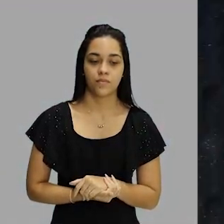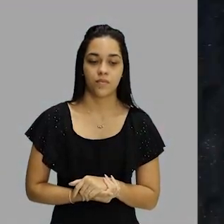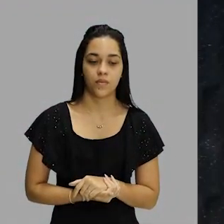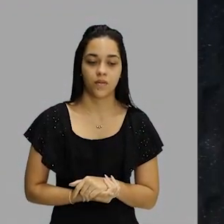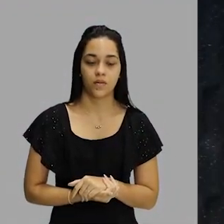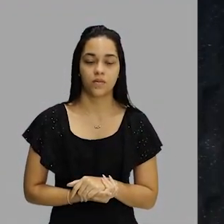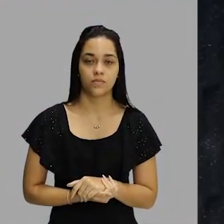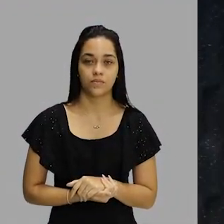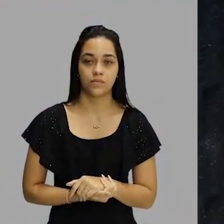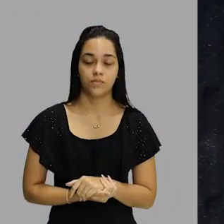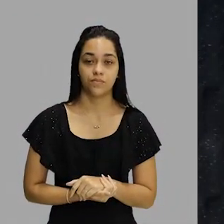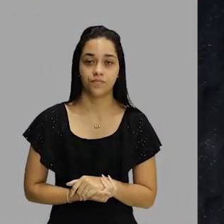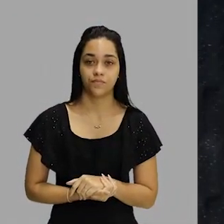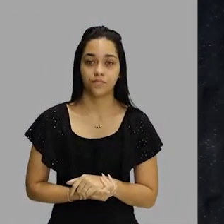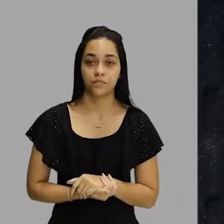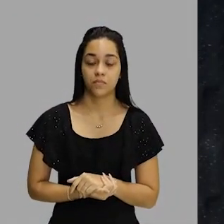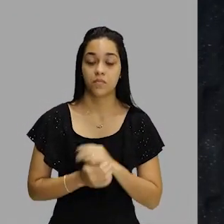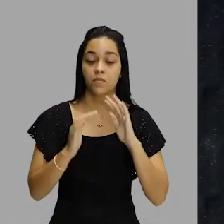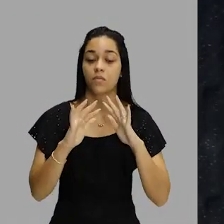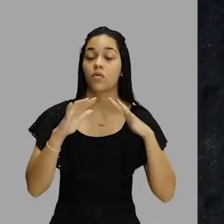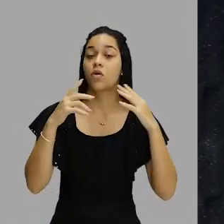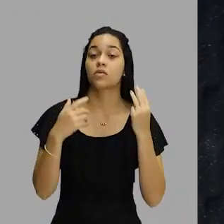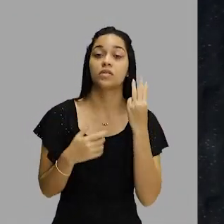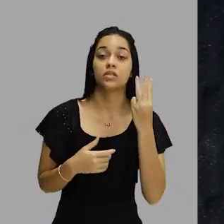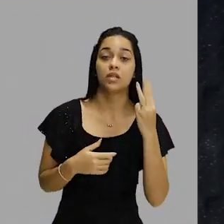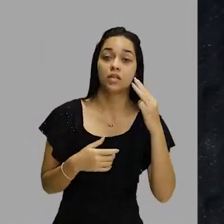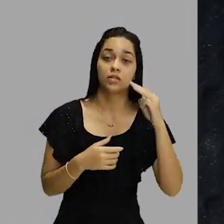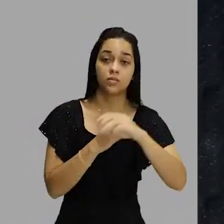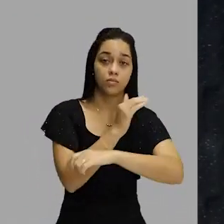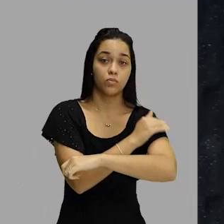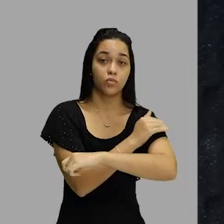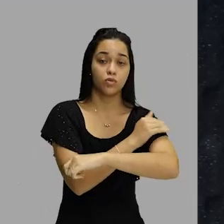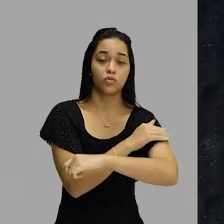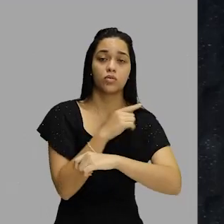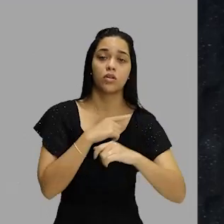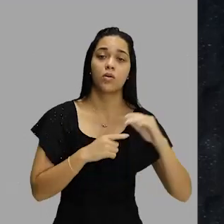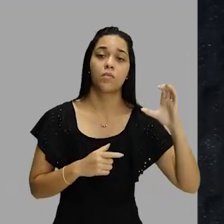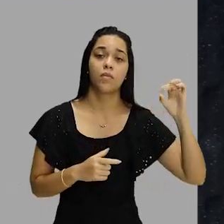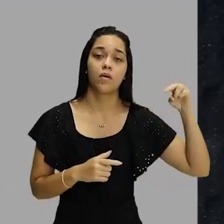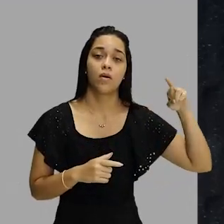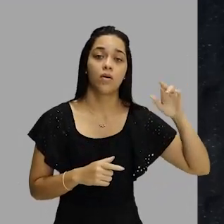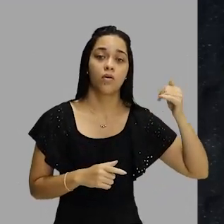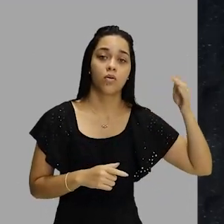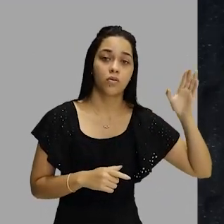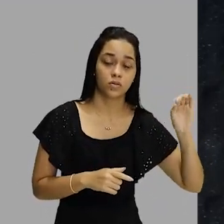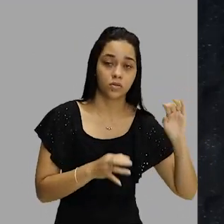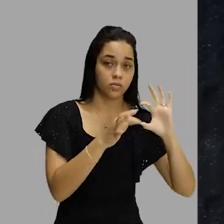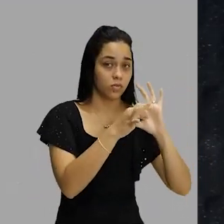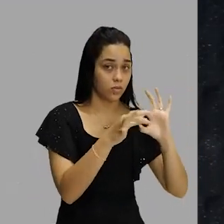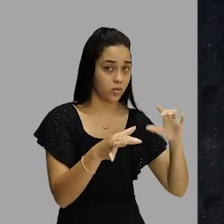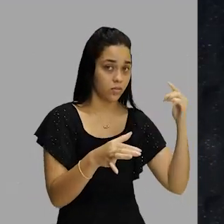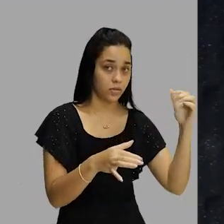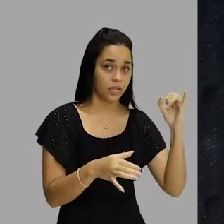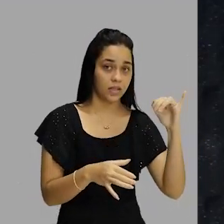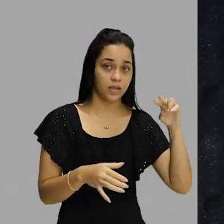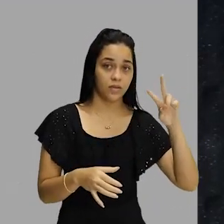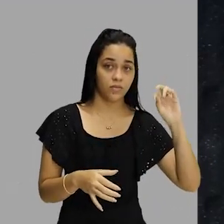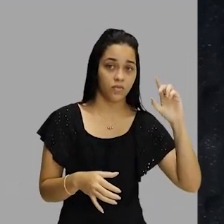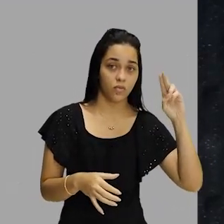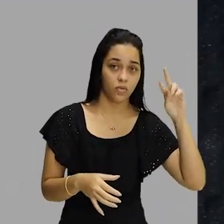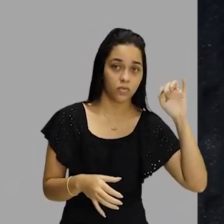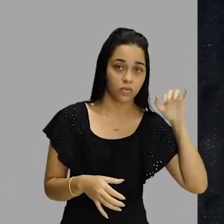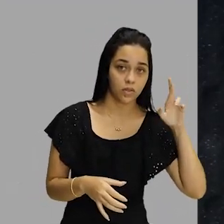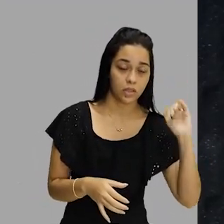lenta. Ora, qual desses 3 músculos aqui tem uma contração involuntária? Eu já